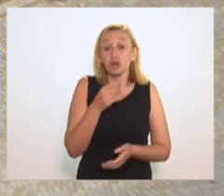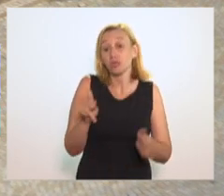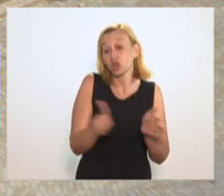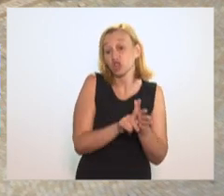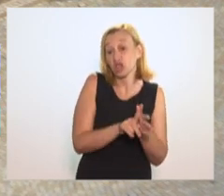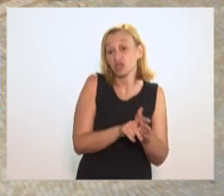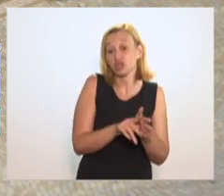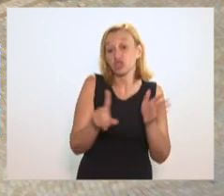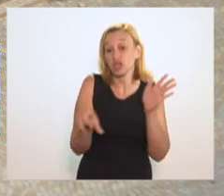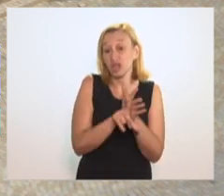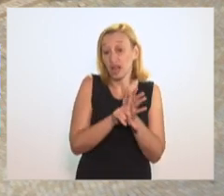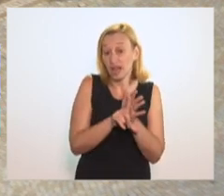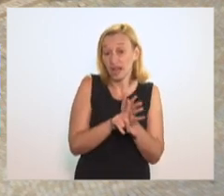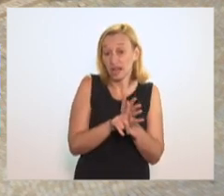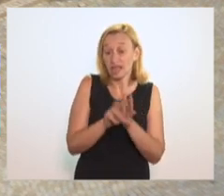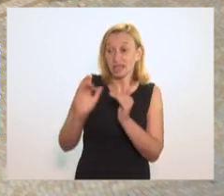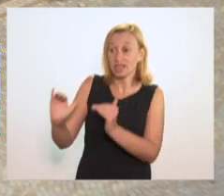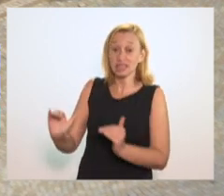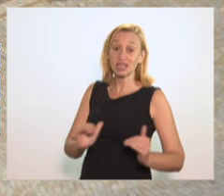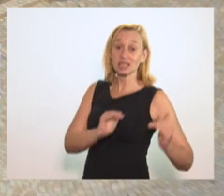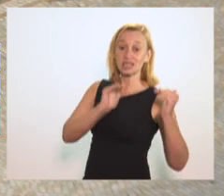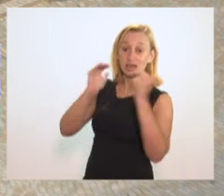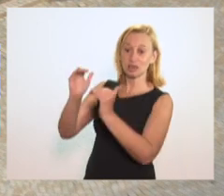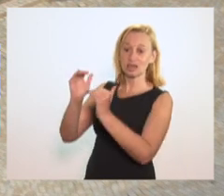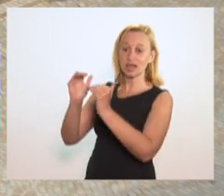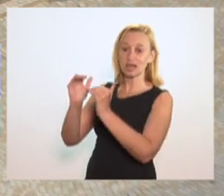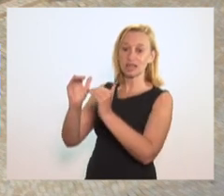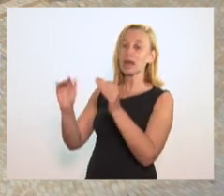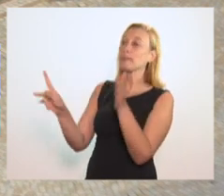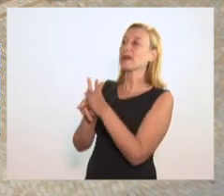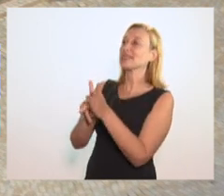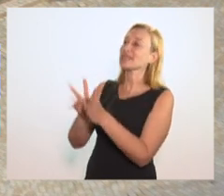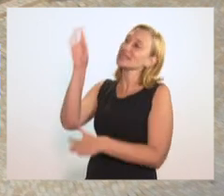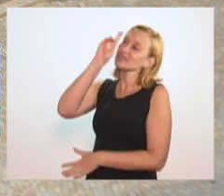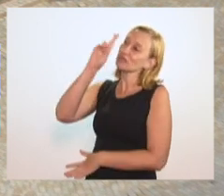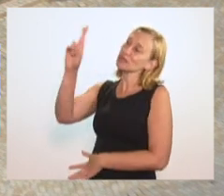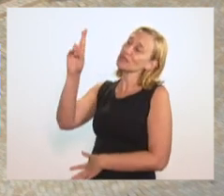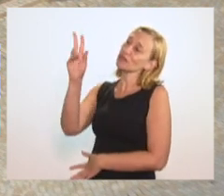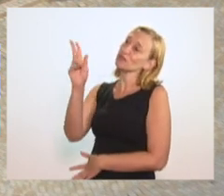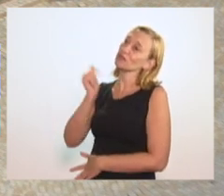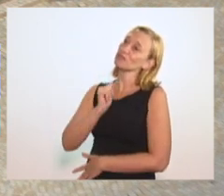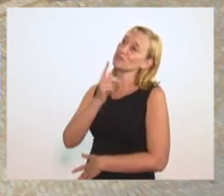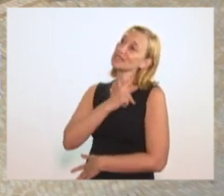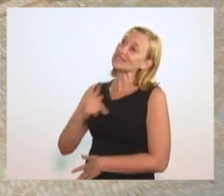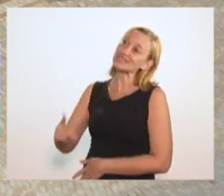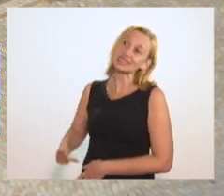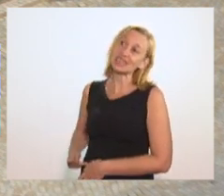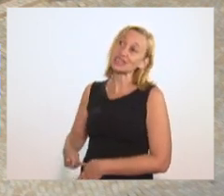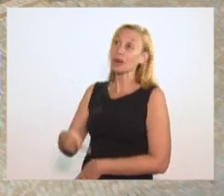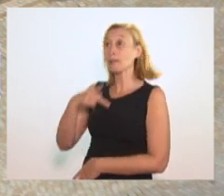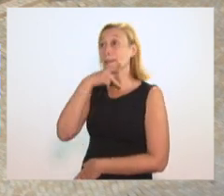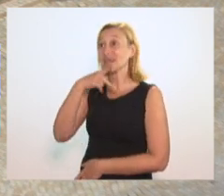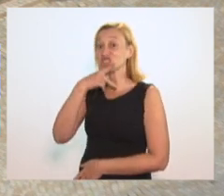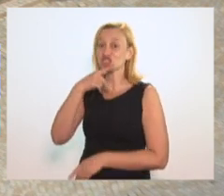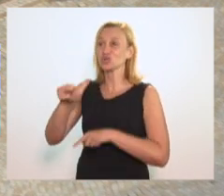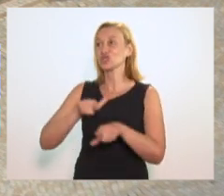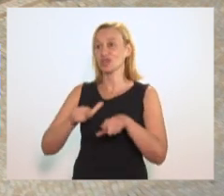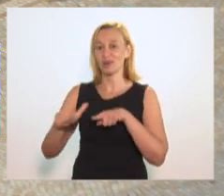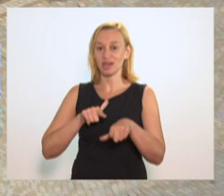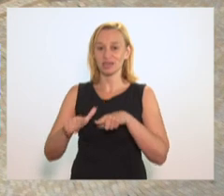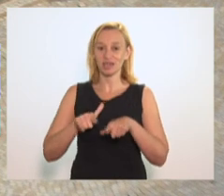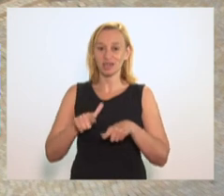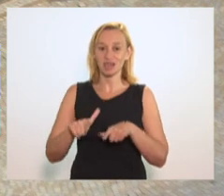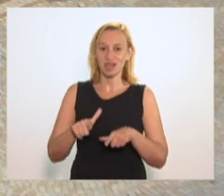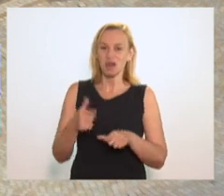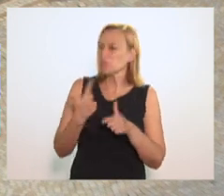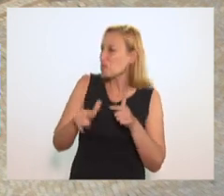lei que aqui está sendo exaltado é de autoria de vossa excelência vossa excelência do partido dos trabalhadores eu não tenho